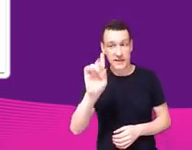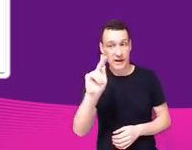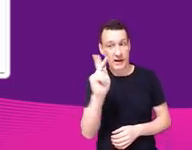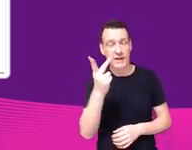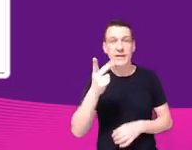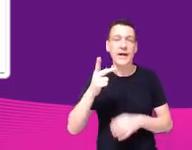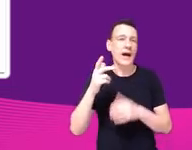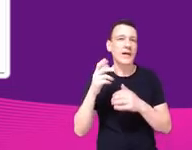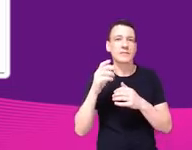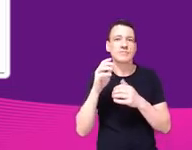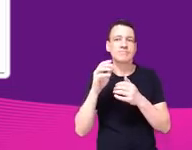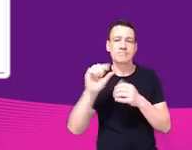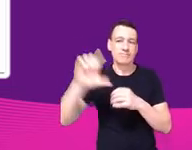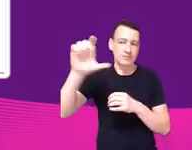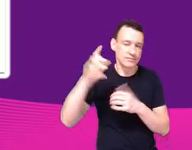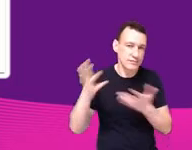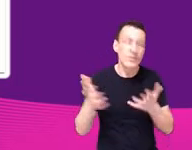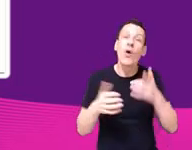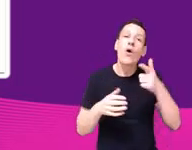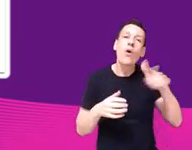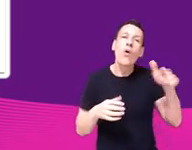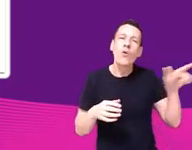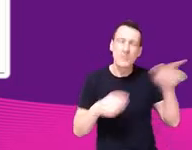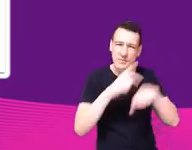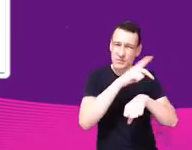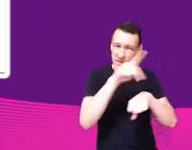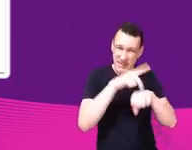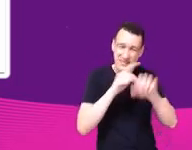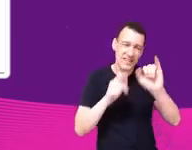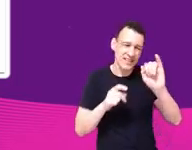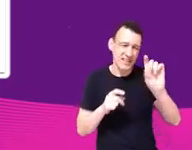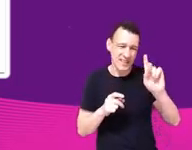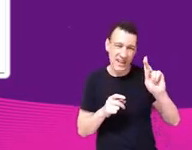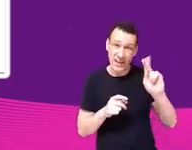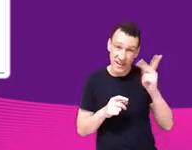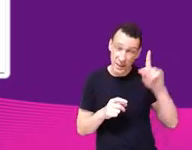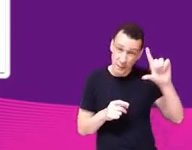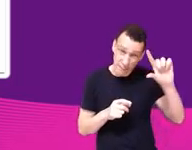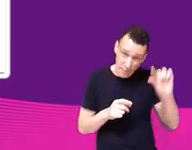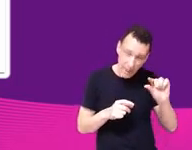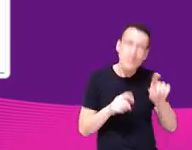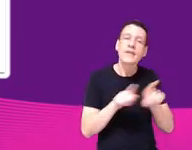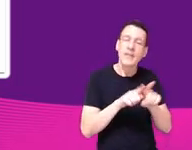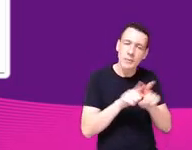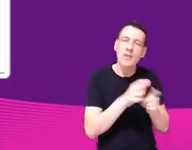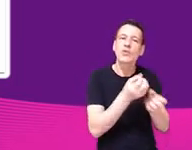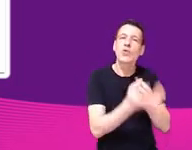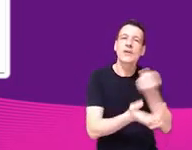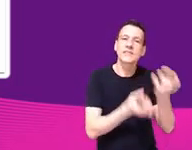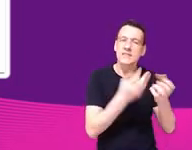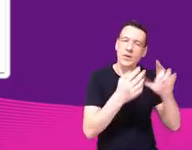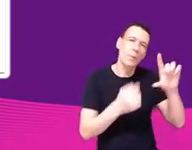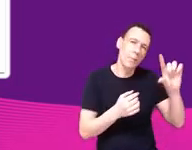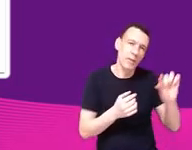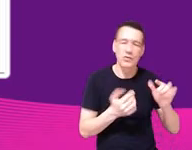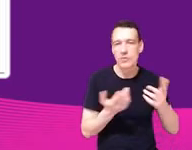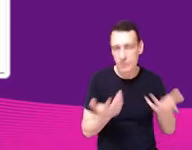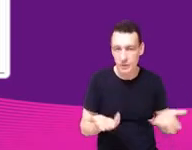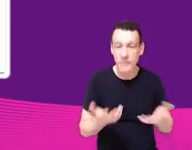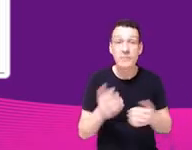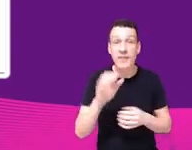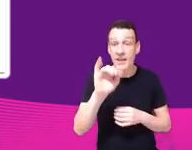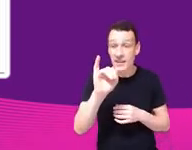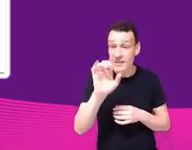índices mais baixos têm índices de doação menores, lembrando que o índice de desenvolvimento humano leva